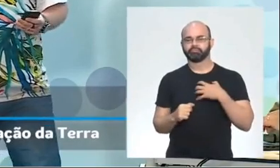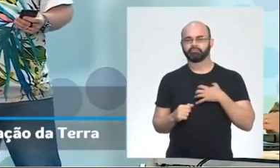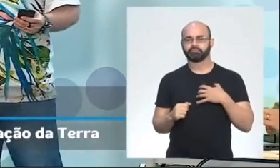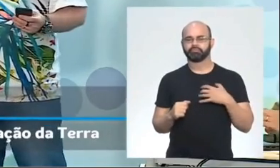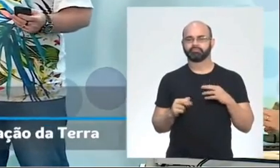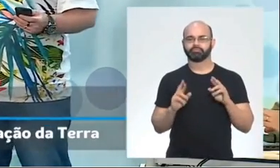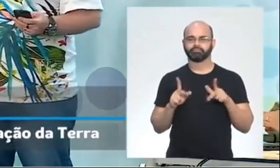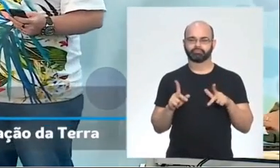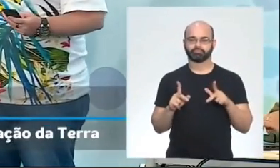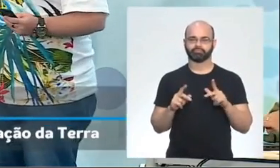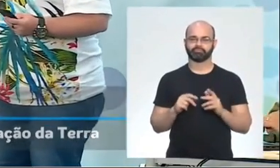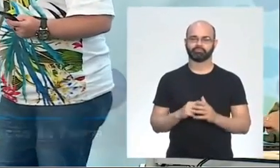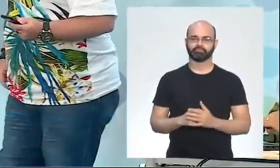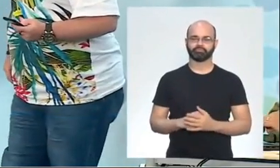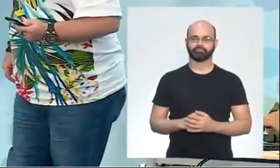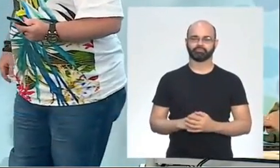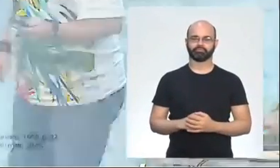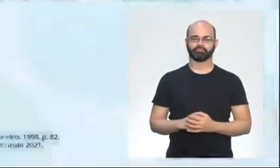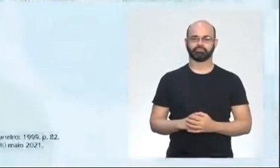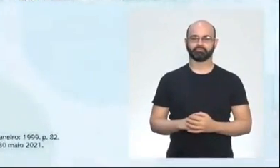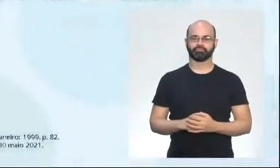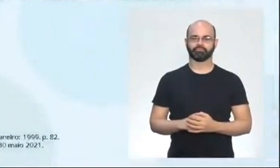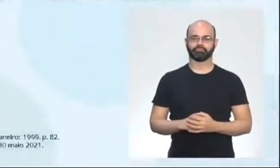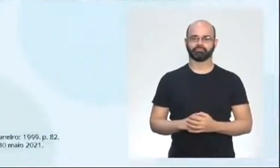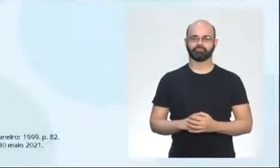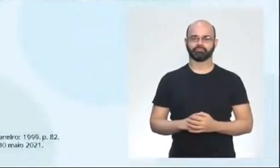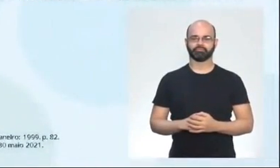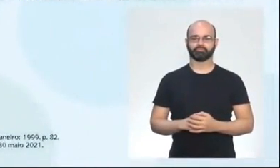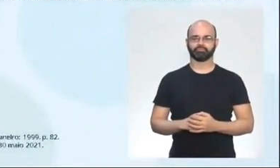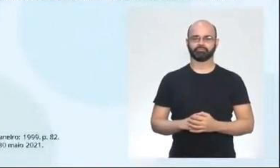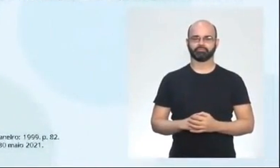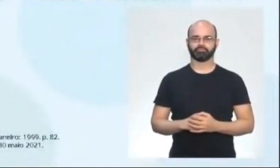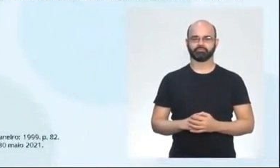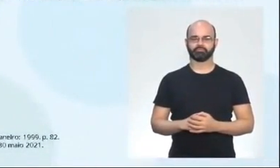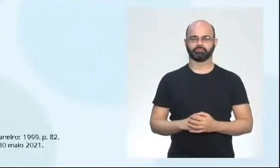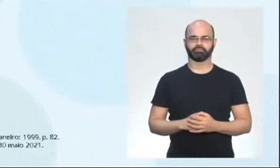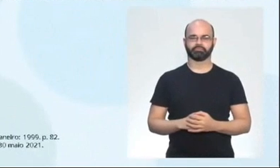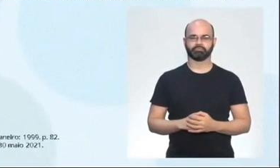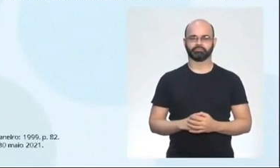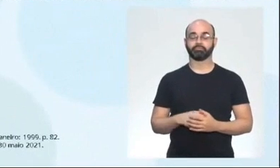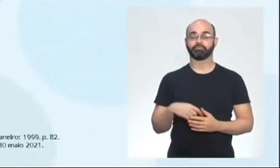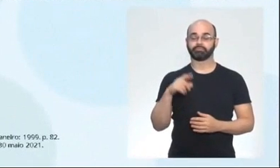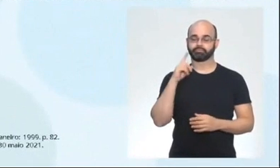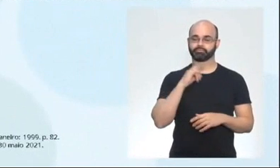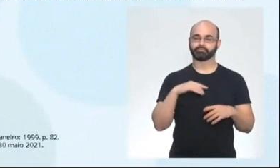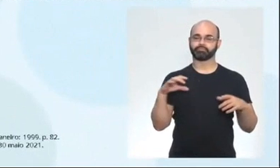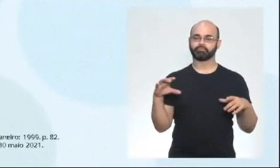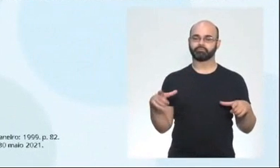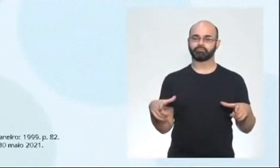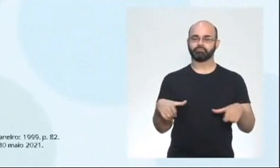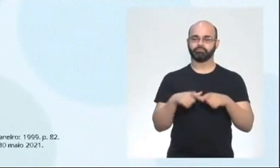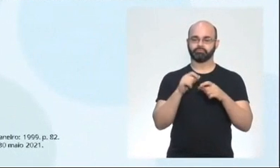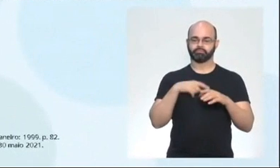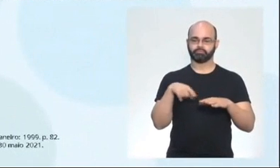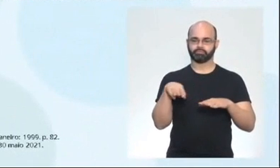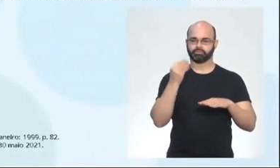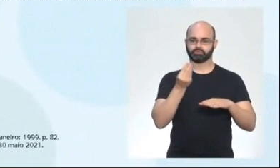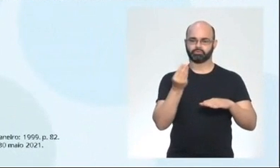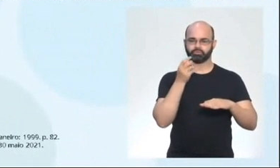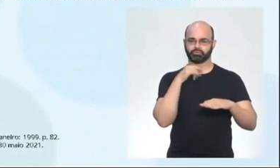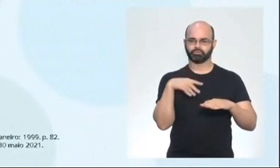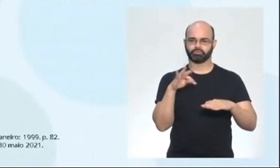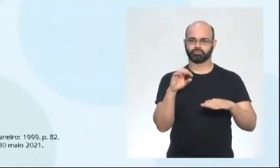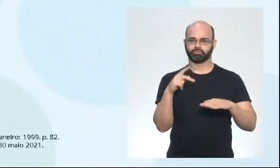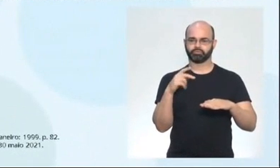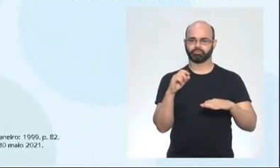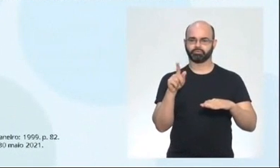certo? Vamos lá para a próxima tela. Perfil topográfico. A natureza da topografia do terreno determina